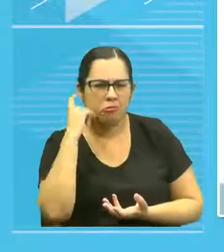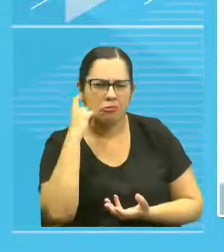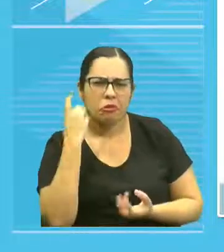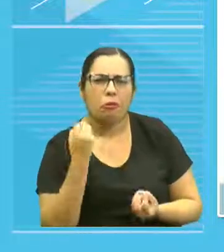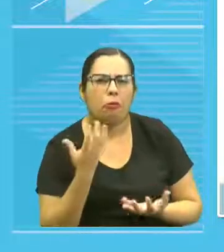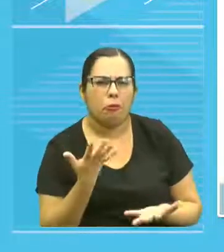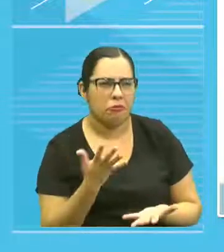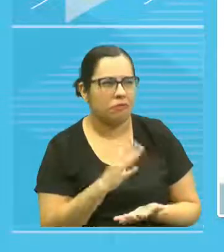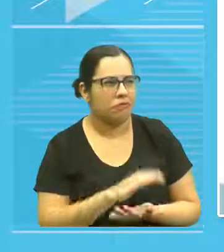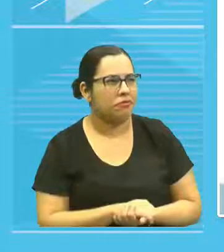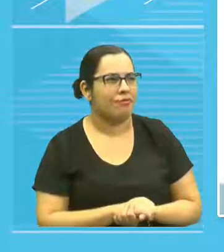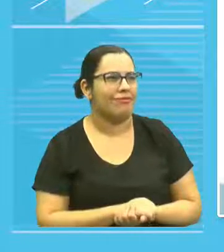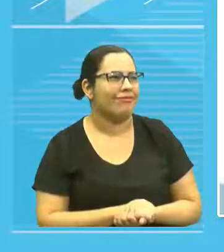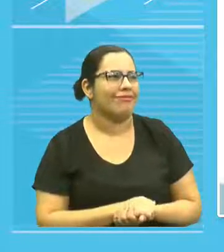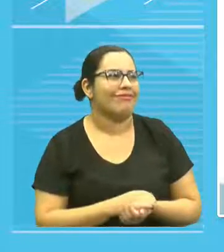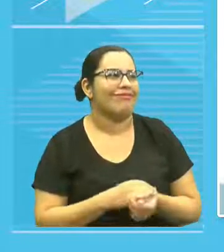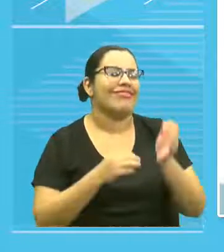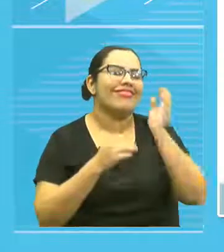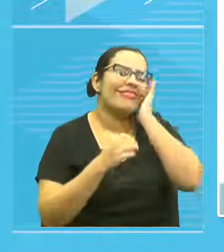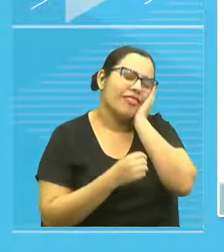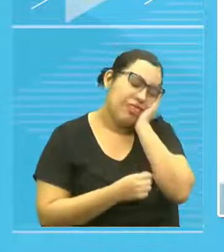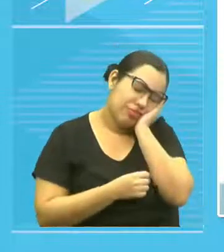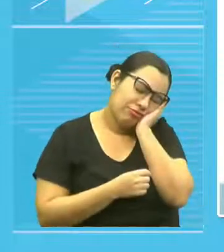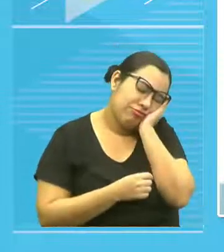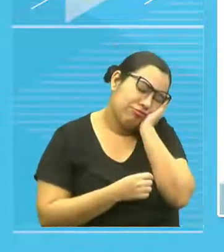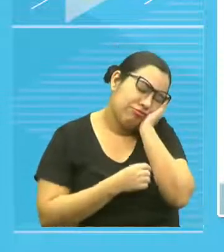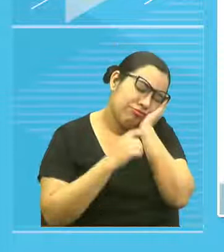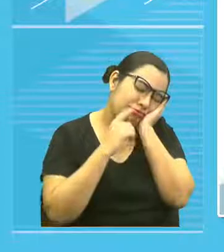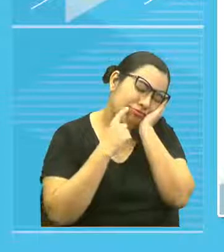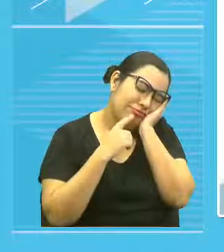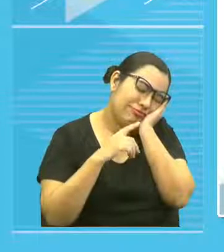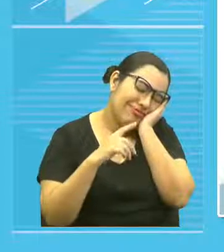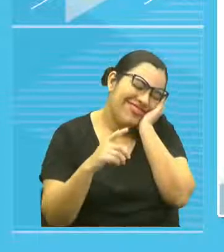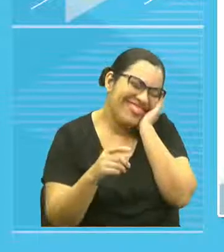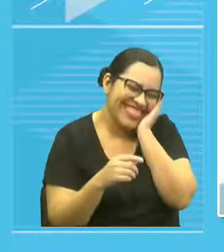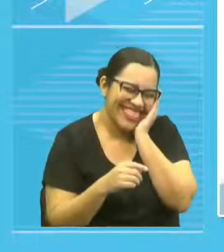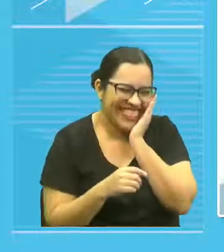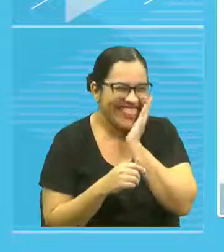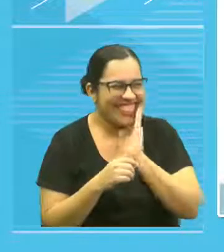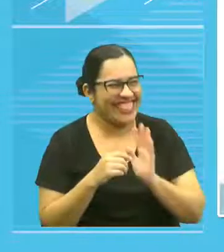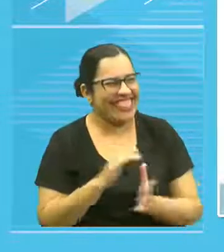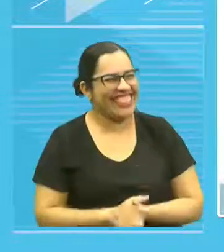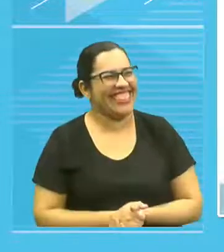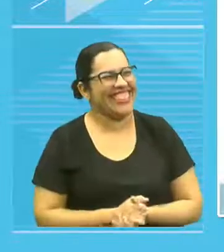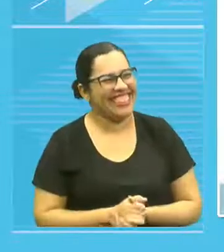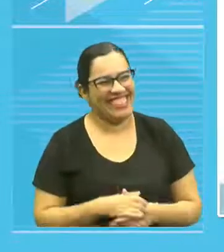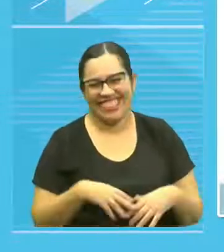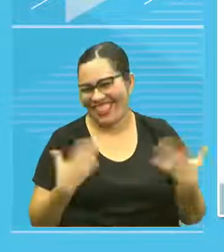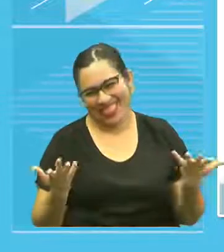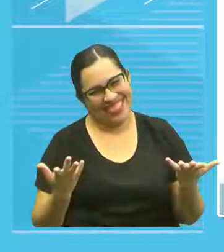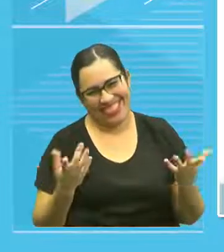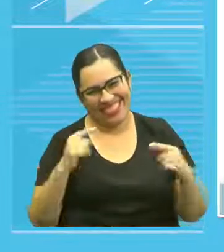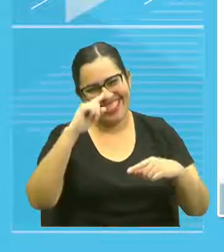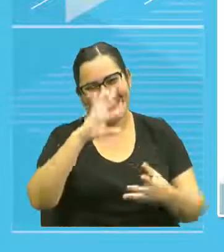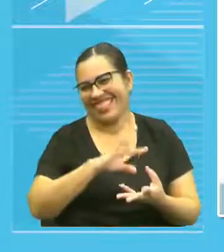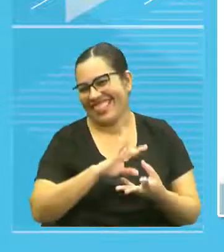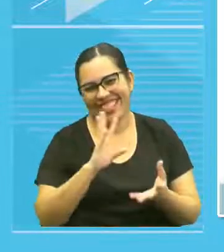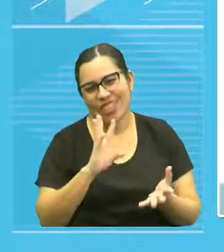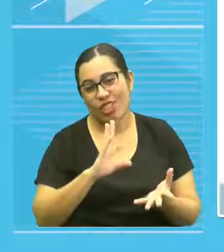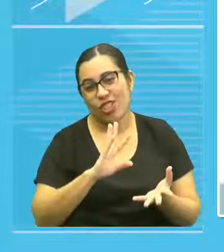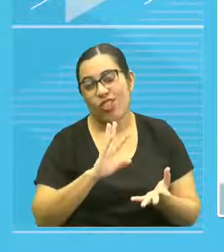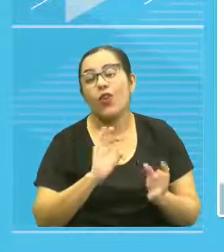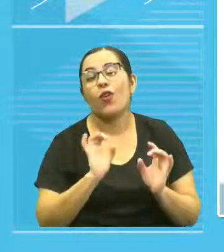som não tem que ela faz esse som aí no face só fez as só